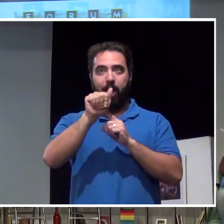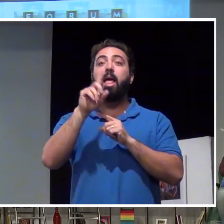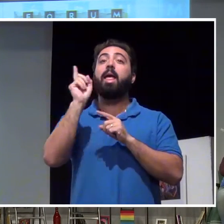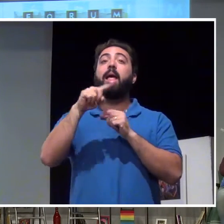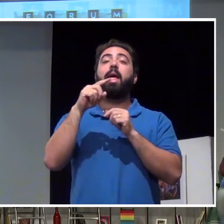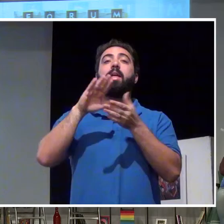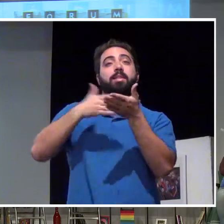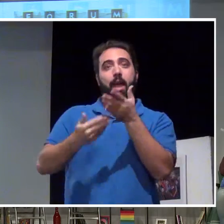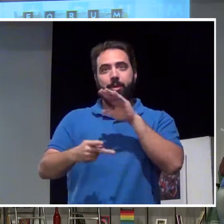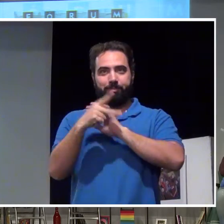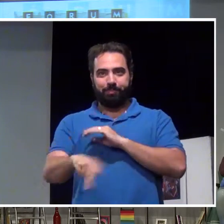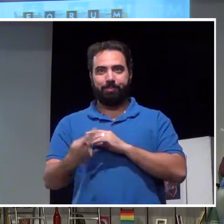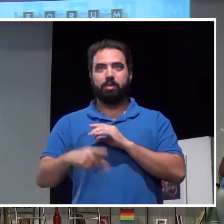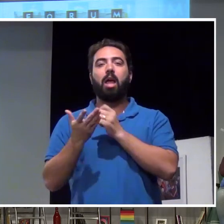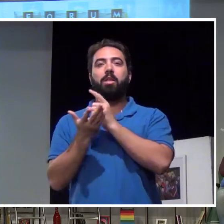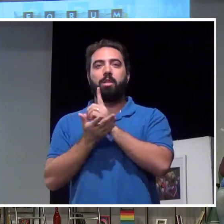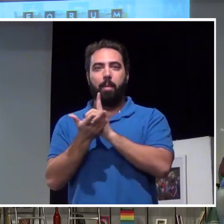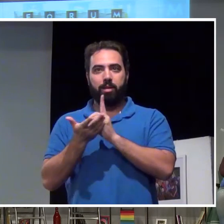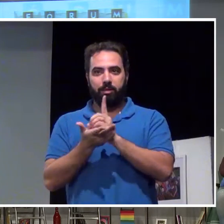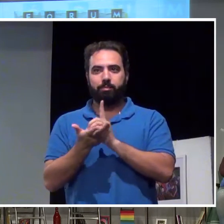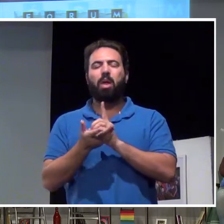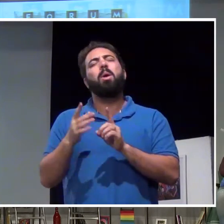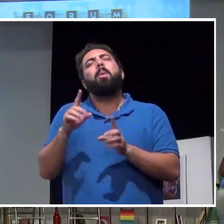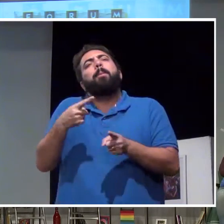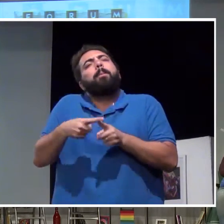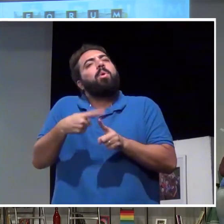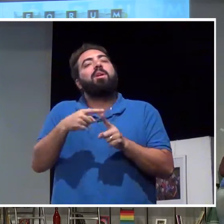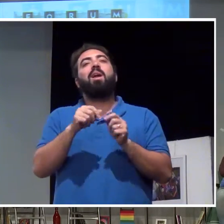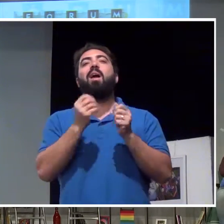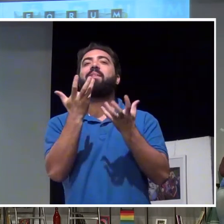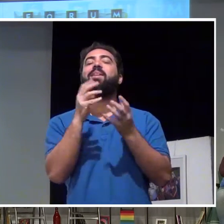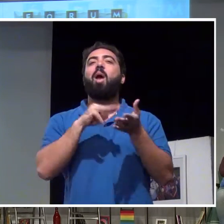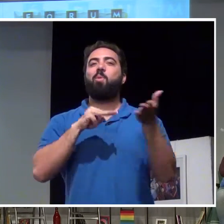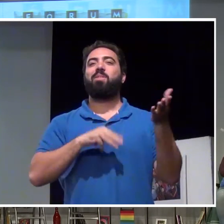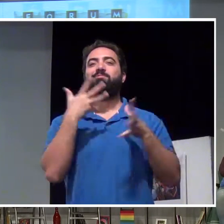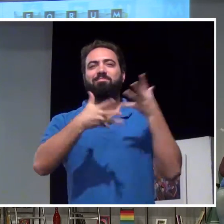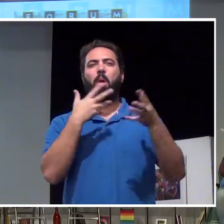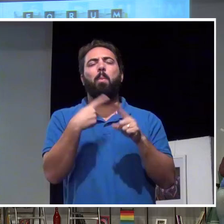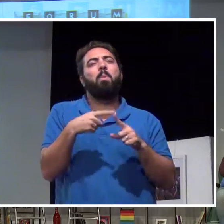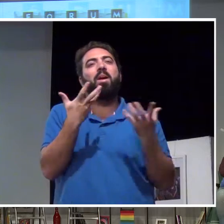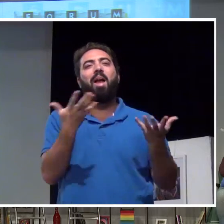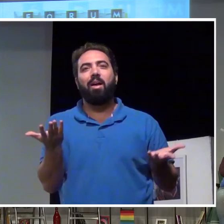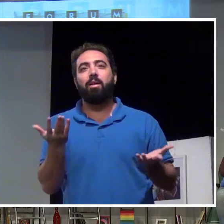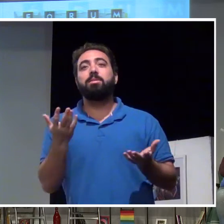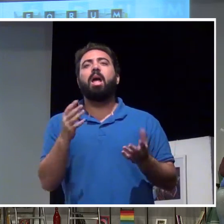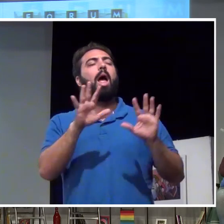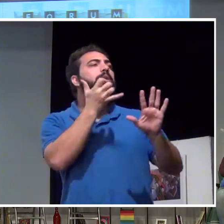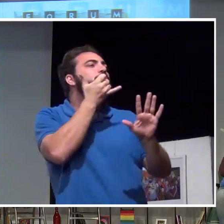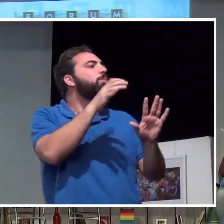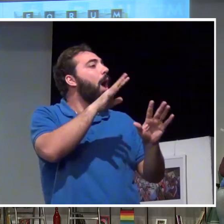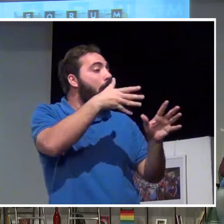Debase. Por que ela pediu para fazer a monografia em língua de sinais? Porque todo mundo fala, mas a monografia em língua de sinais é do